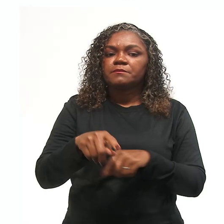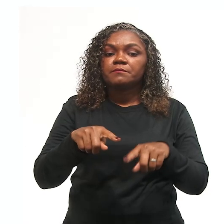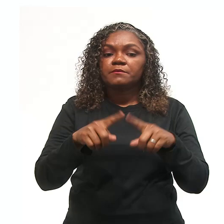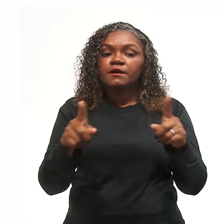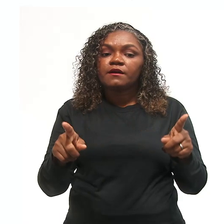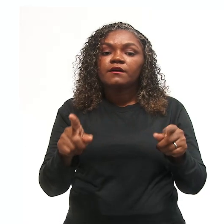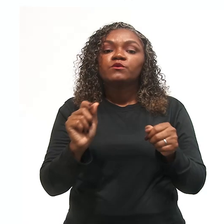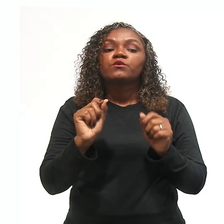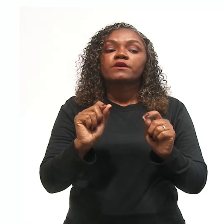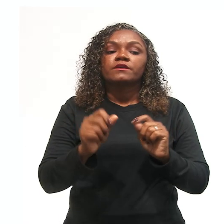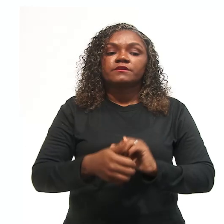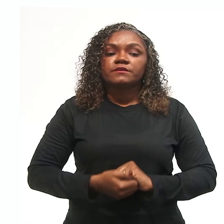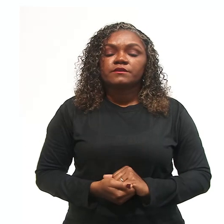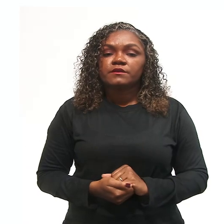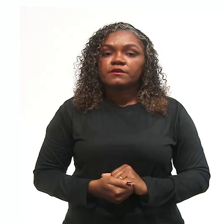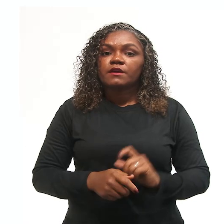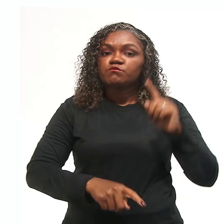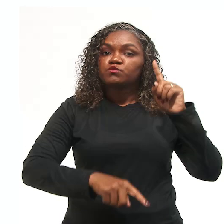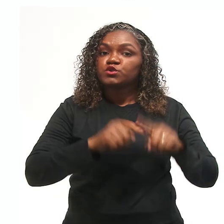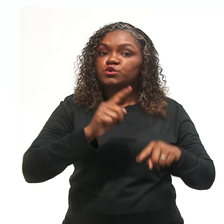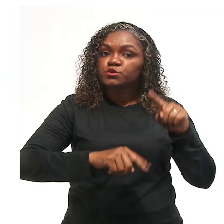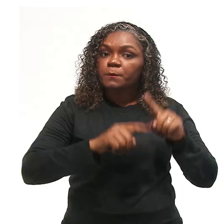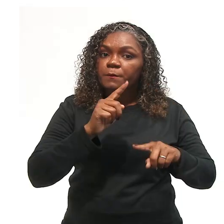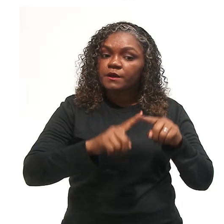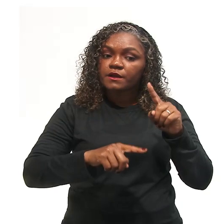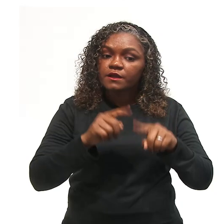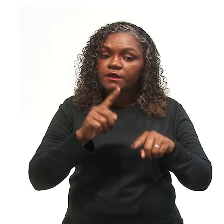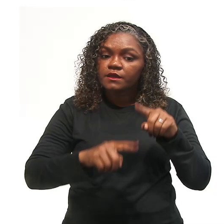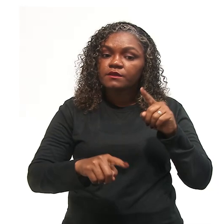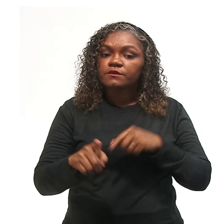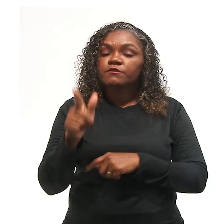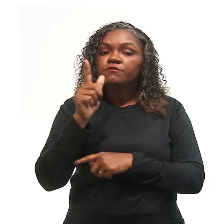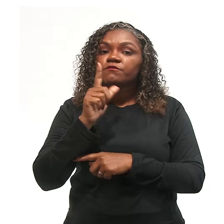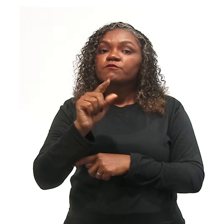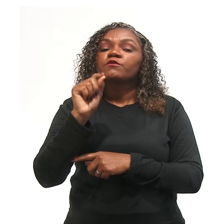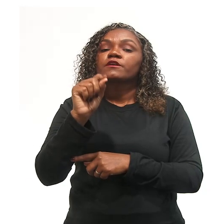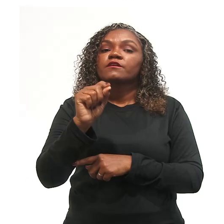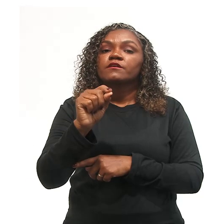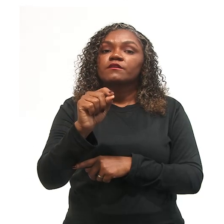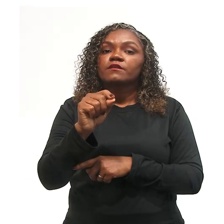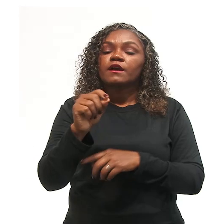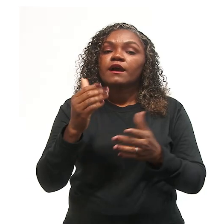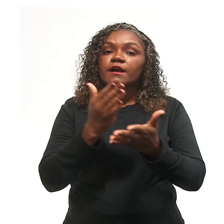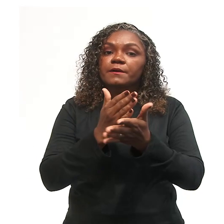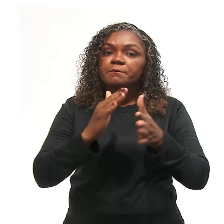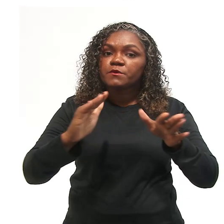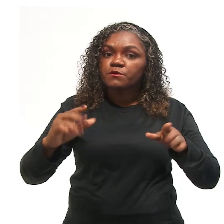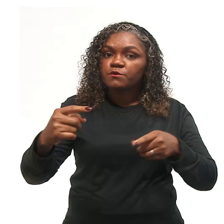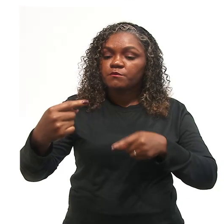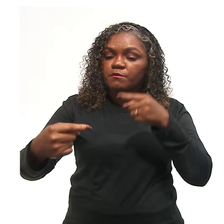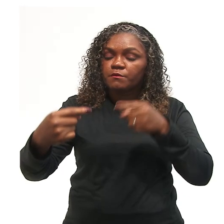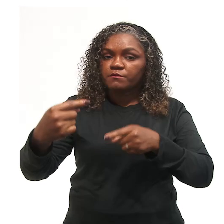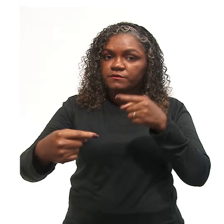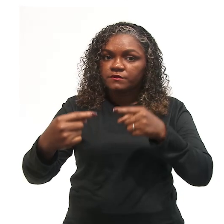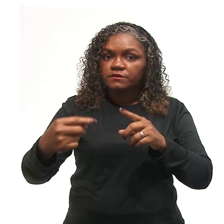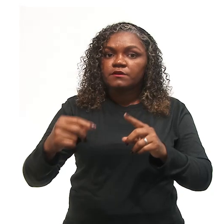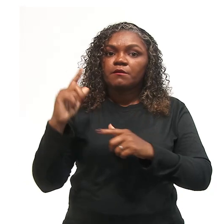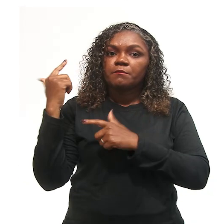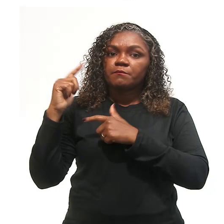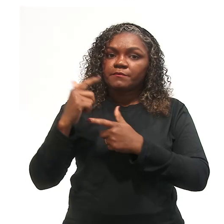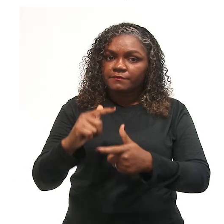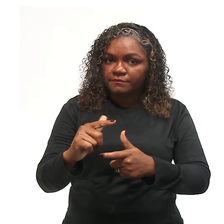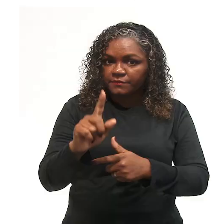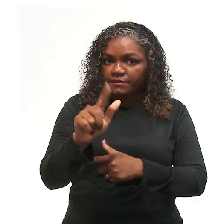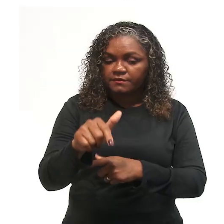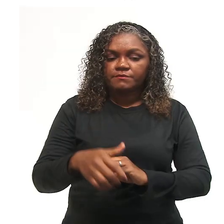Na verdade, aqui trata-se de um instrumento que busca romper, né, gente, com a visão política tradicional,